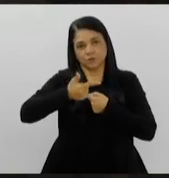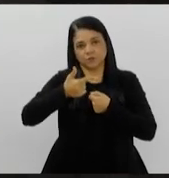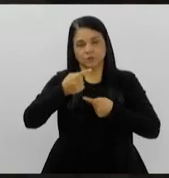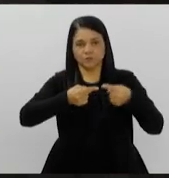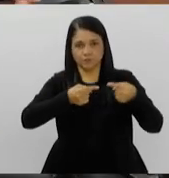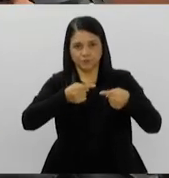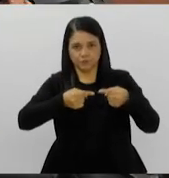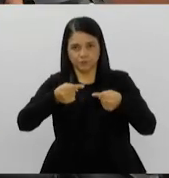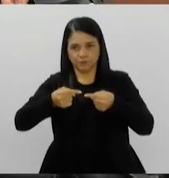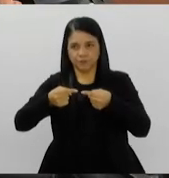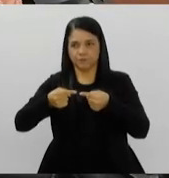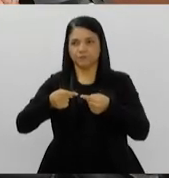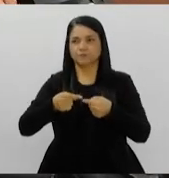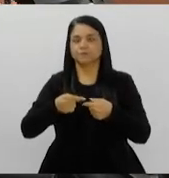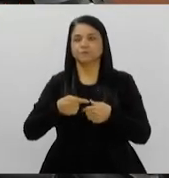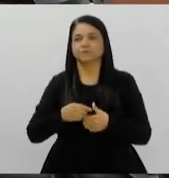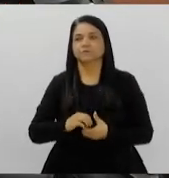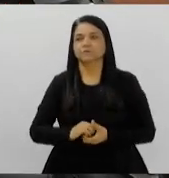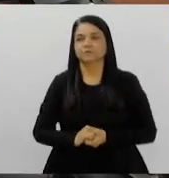discussão.